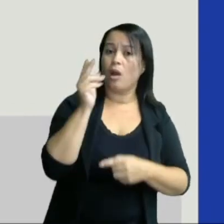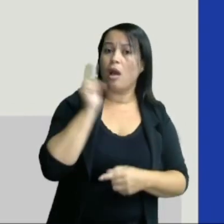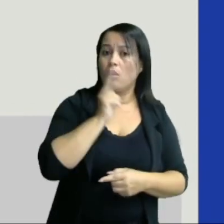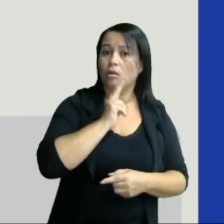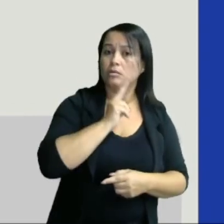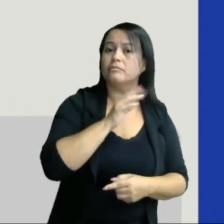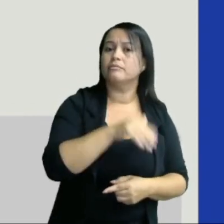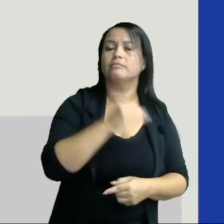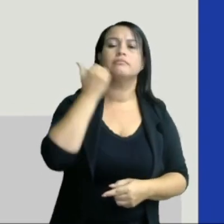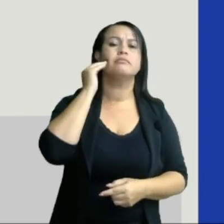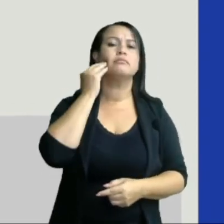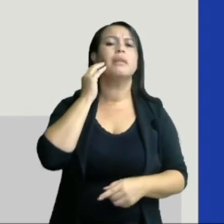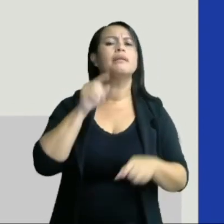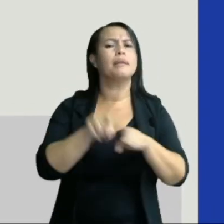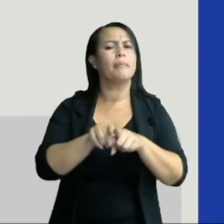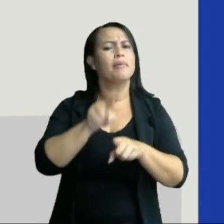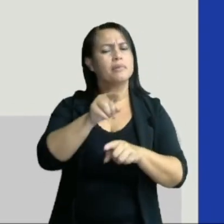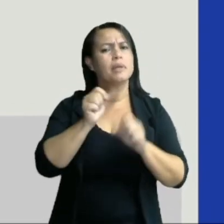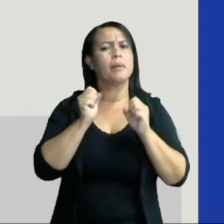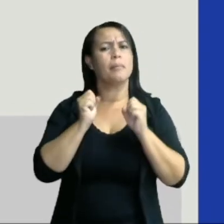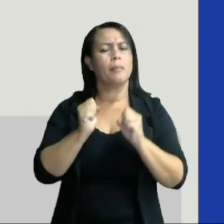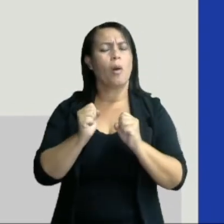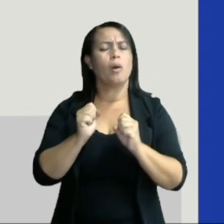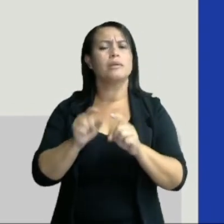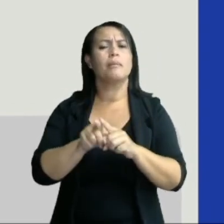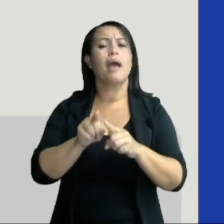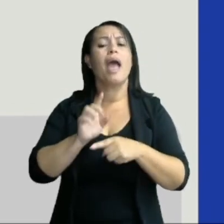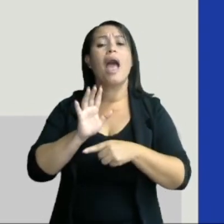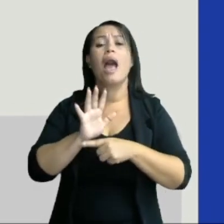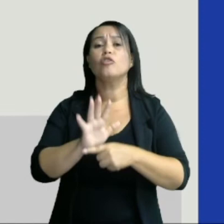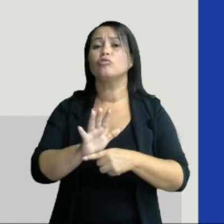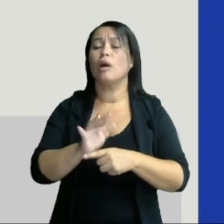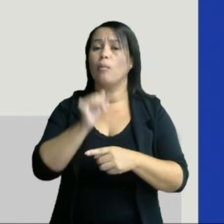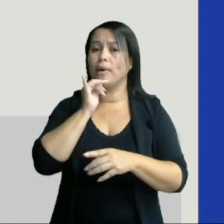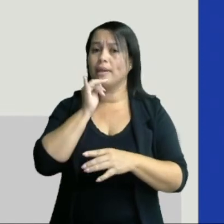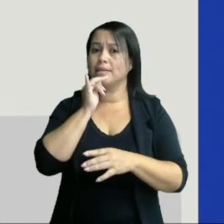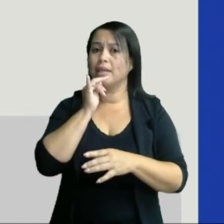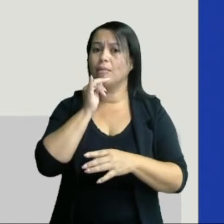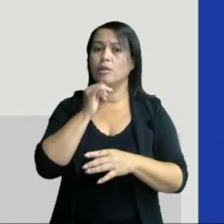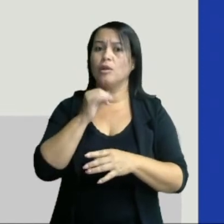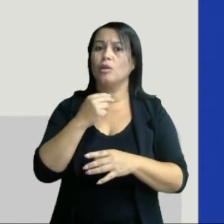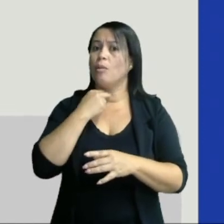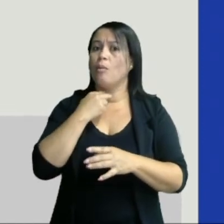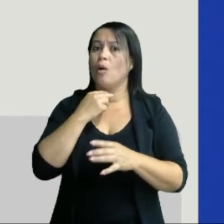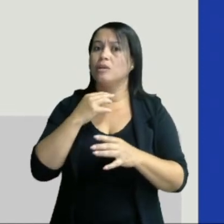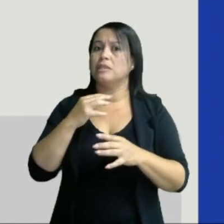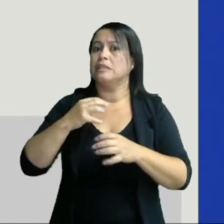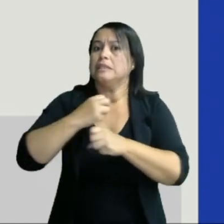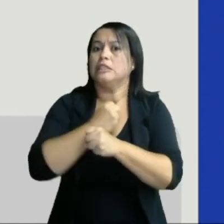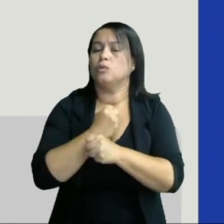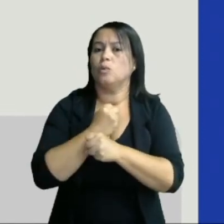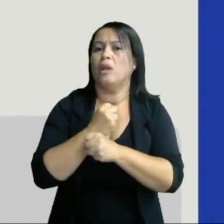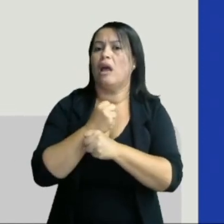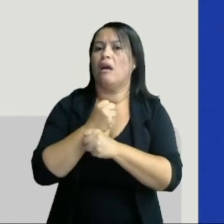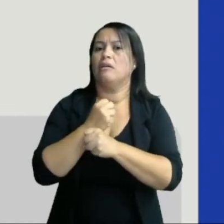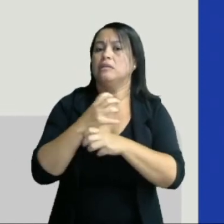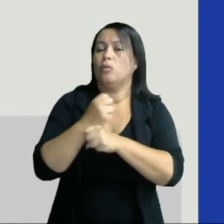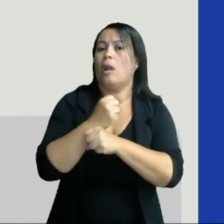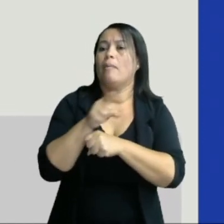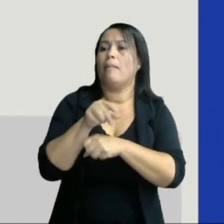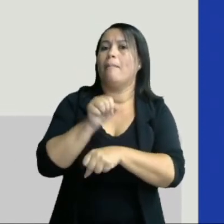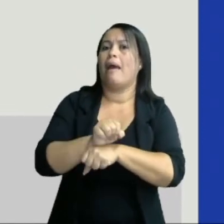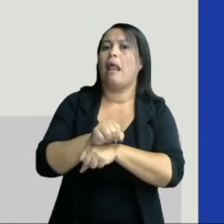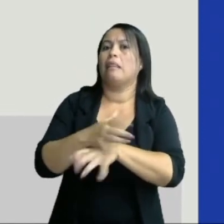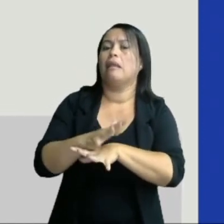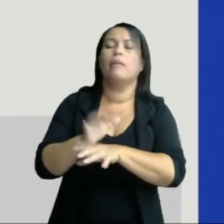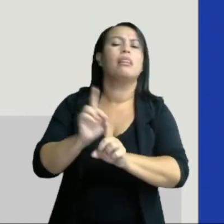Mas você também tem que tomar atitudes de como não prender essa pessoa à força, não tentar prender e fazer com que ela pare de